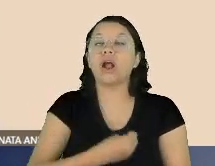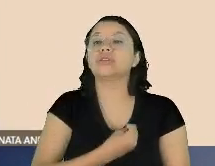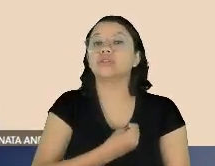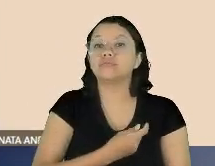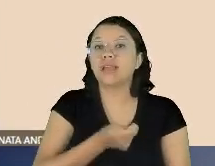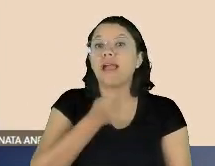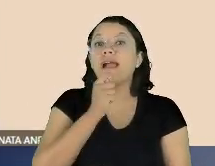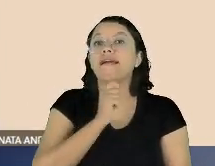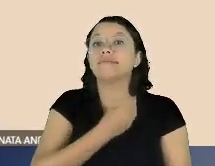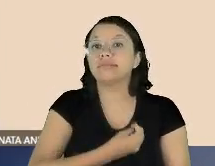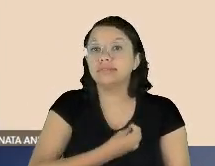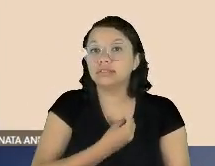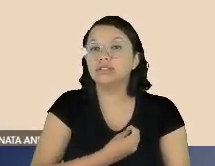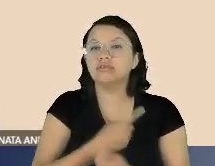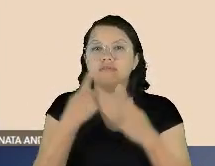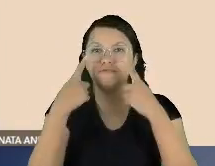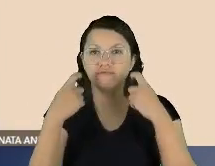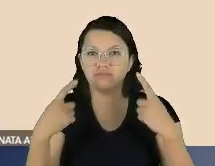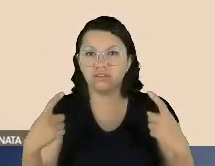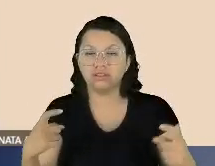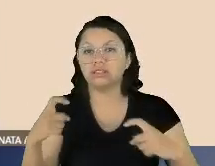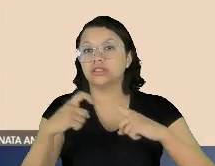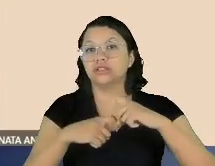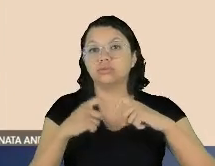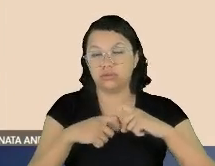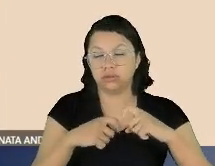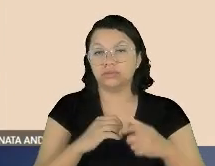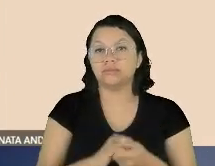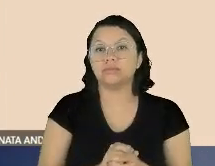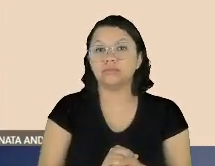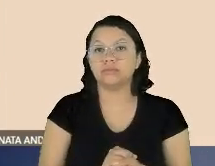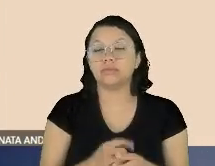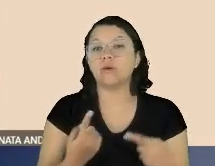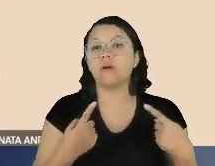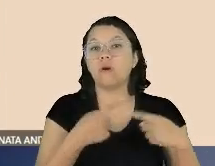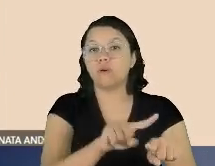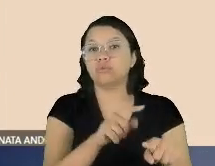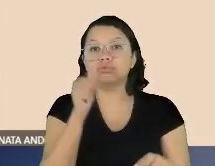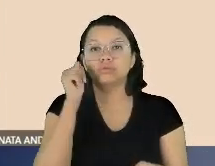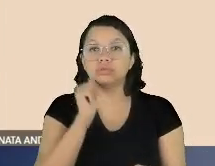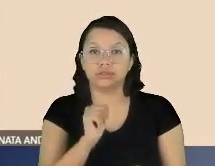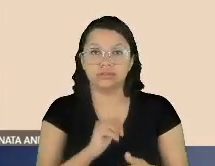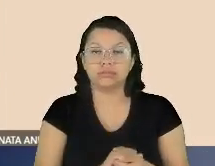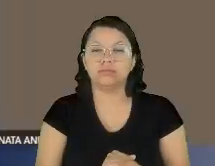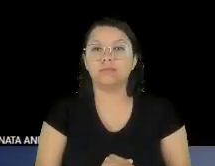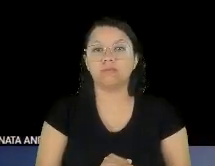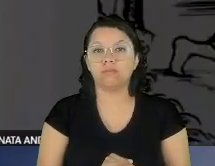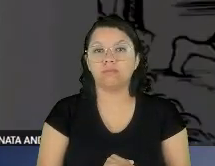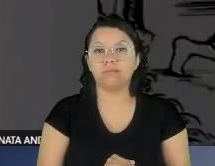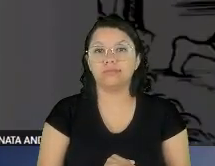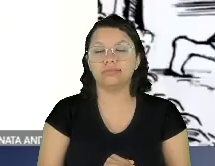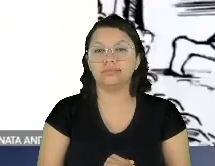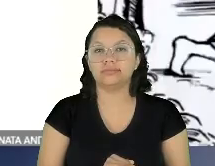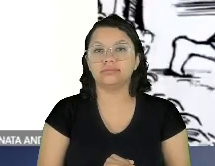ainda existe violência sexual, sobretudo contra as mulheres.